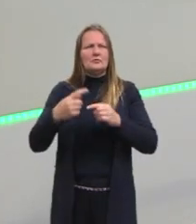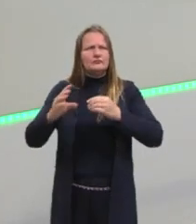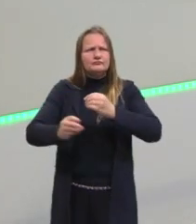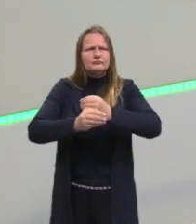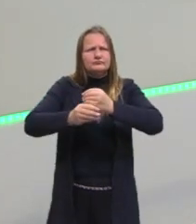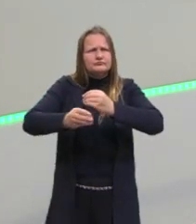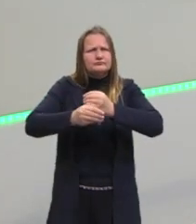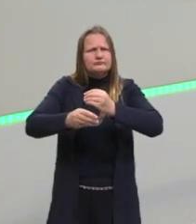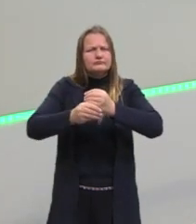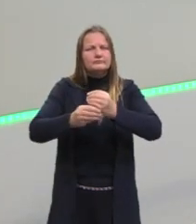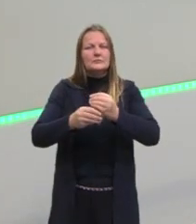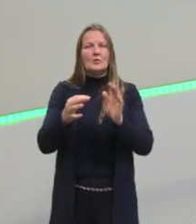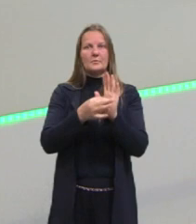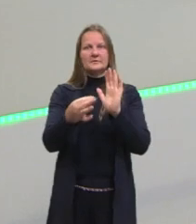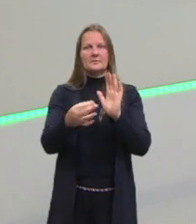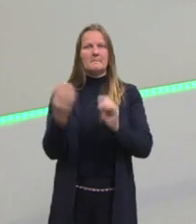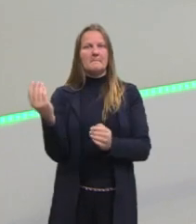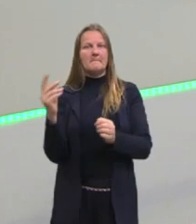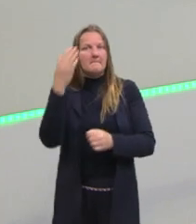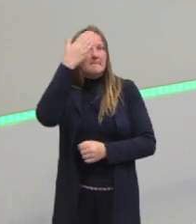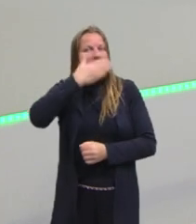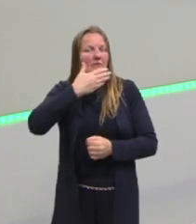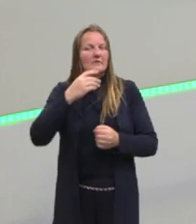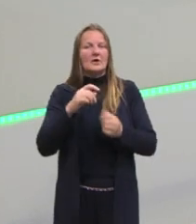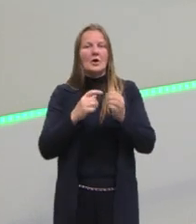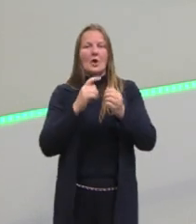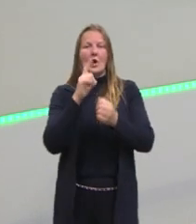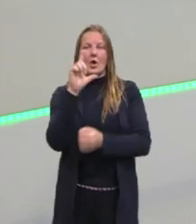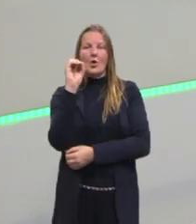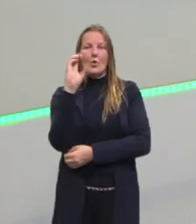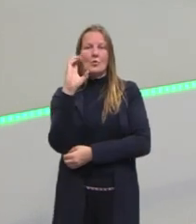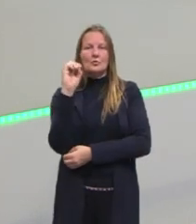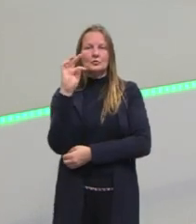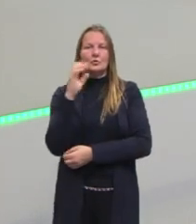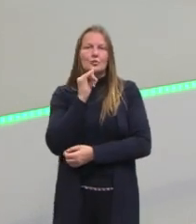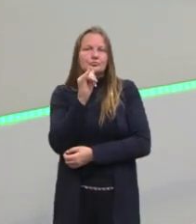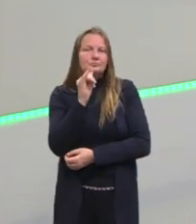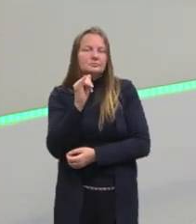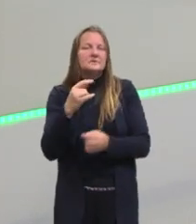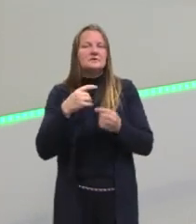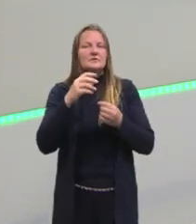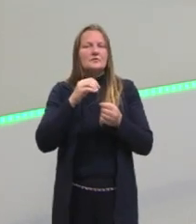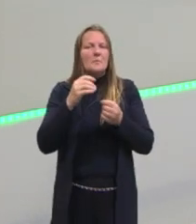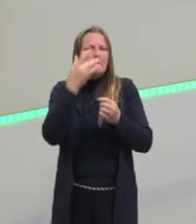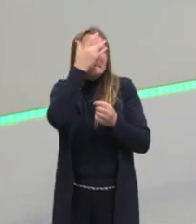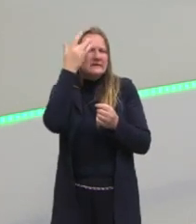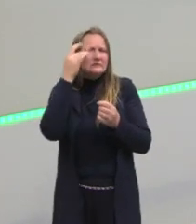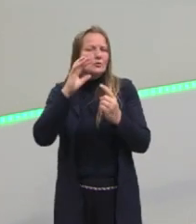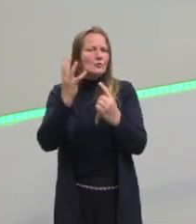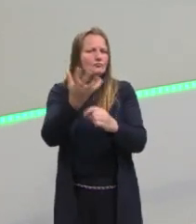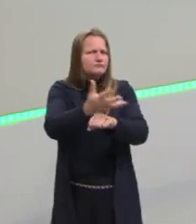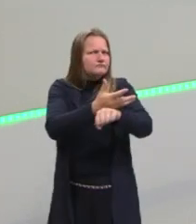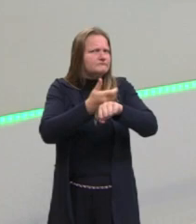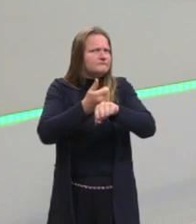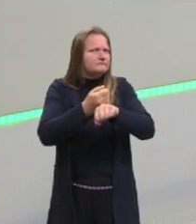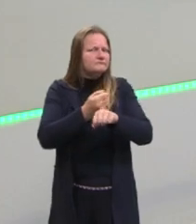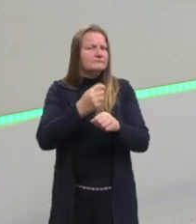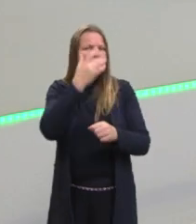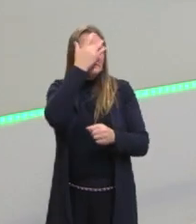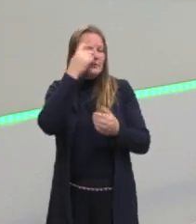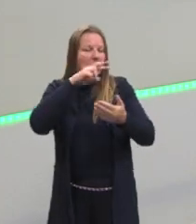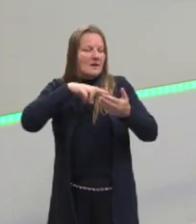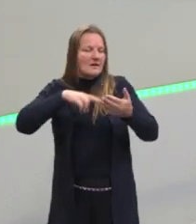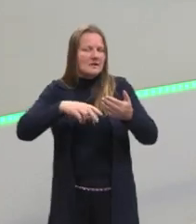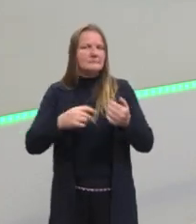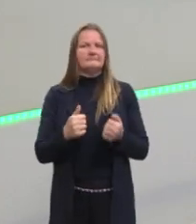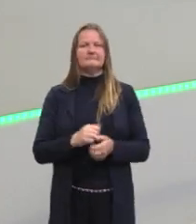fundamentar uma opinião do locutor, tentando aí convencer o seu interlocutor sobre aquilo.